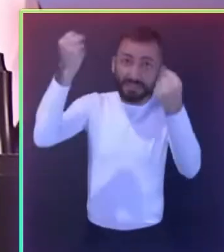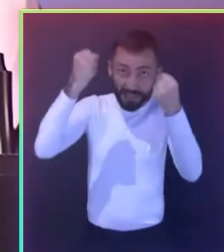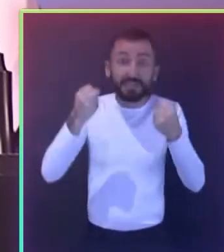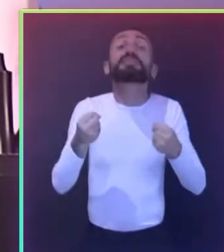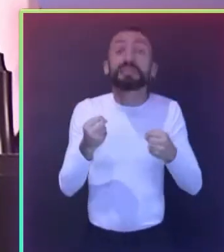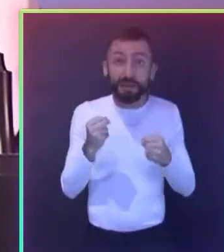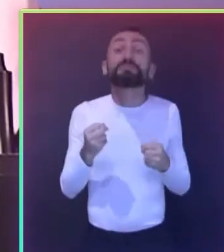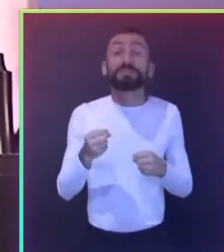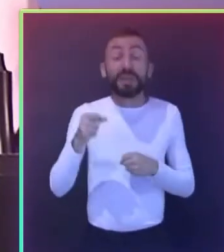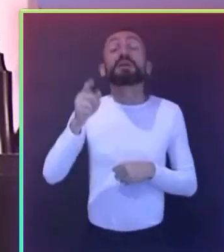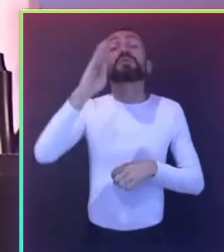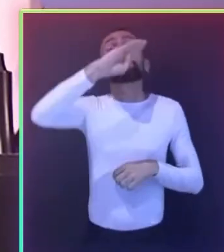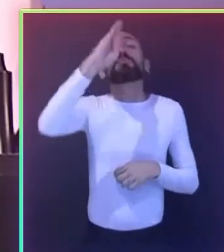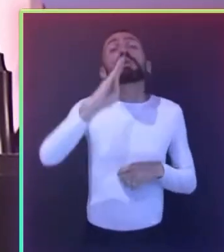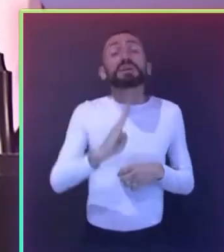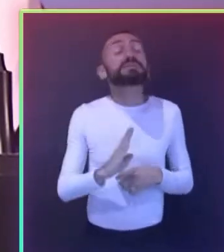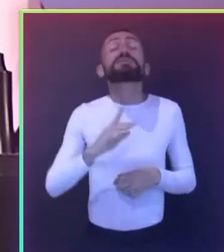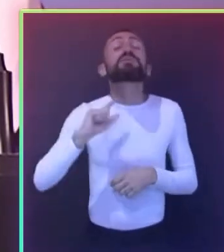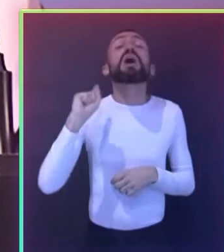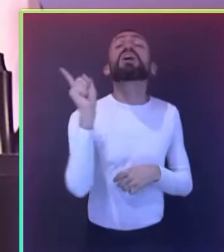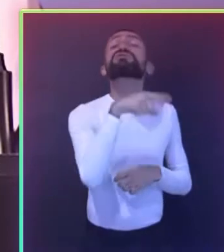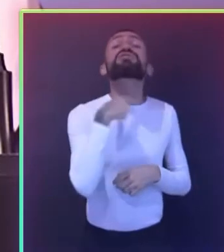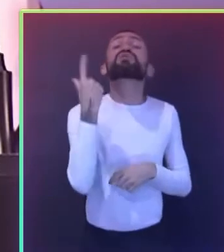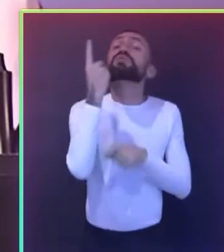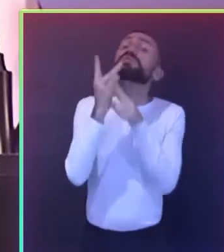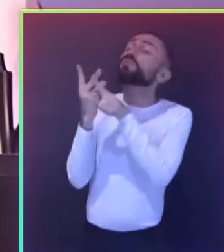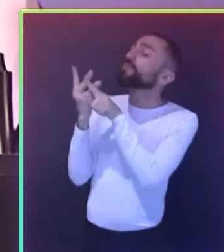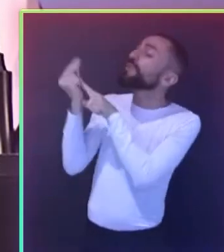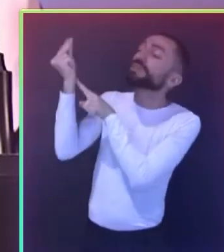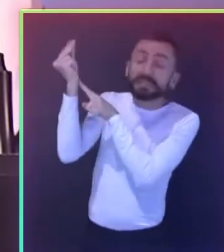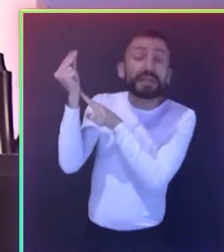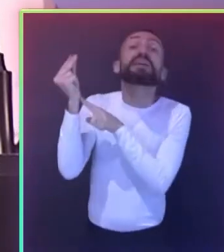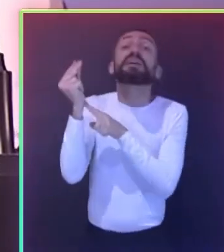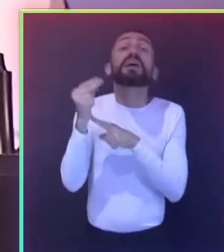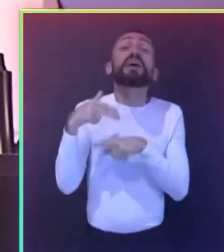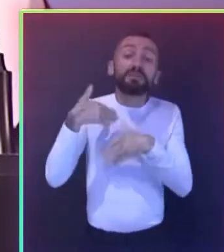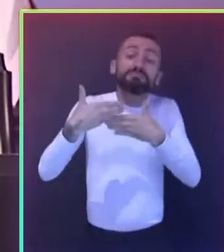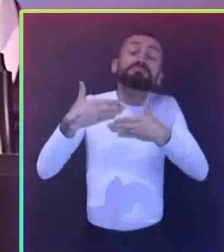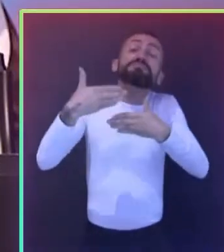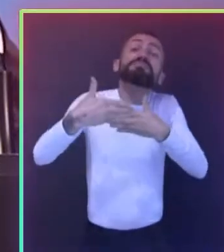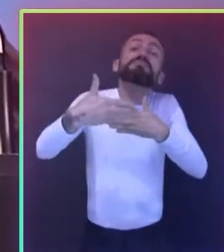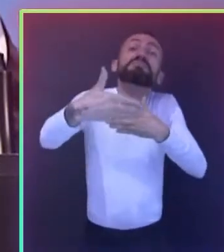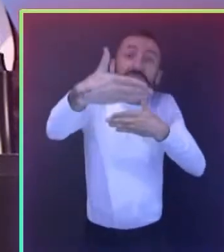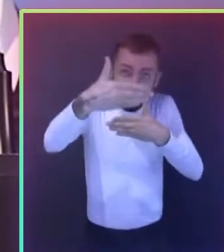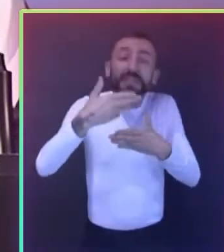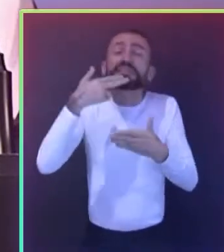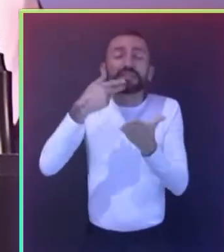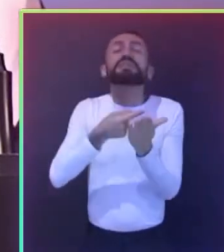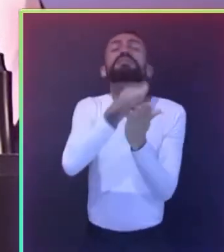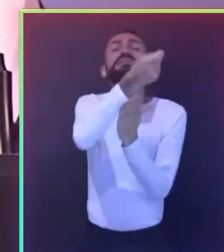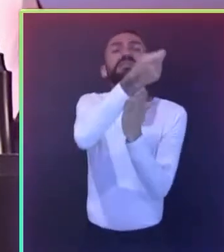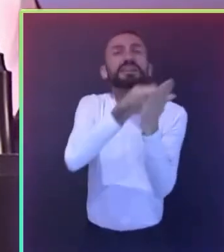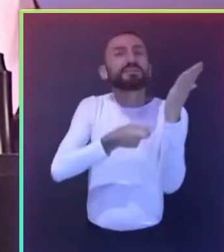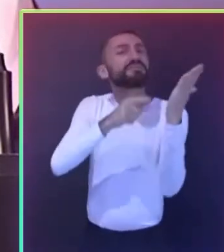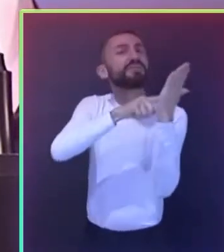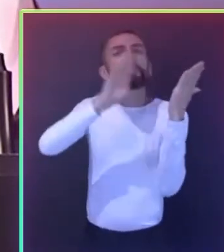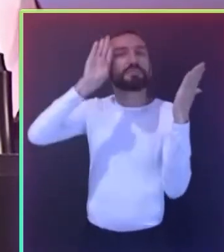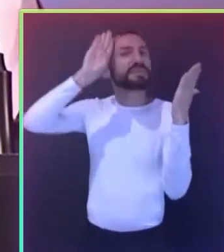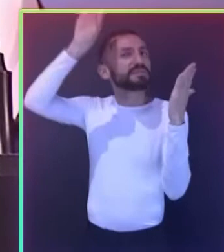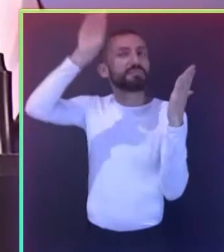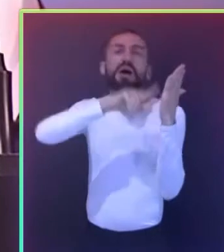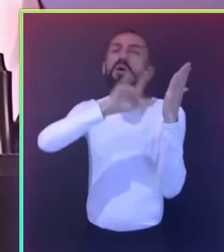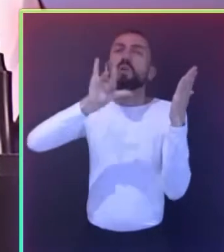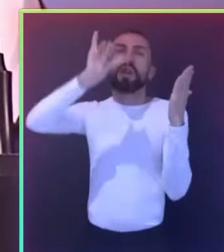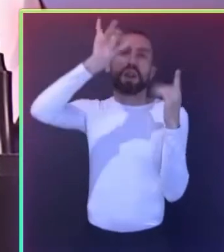nossa gente superou as amarras desse tempo e construiu o estado democrático de direito consolidado a nossa Carta Magna foram